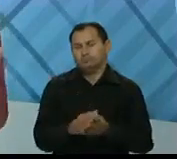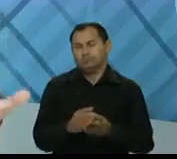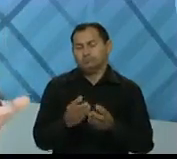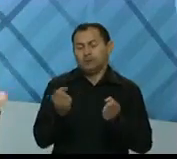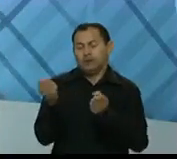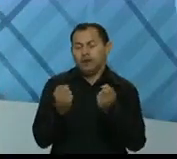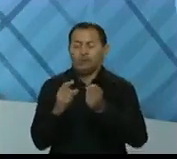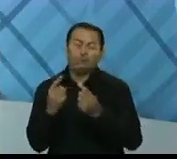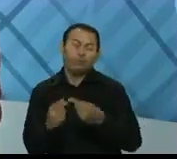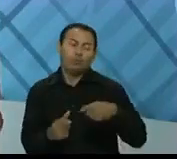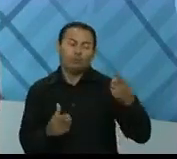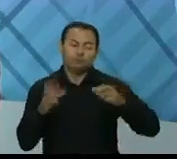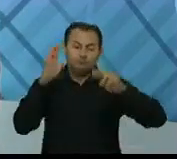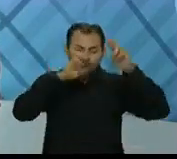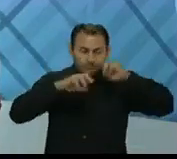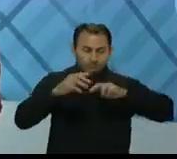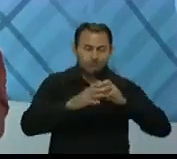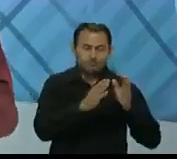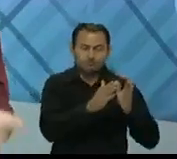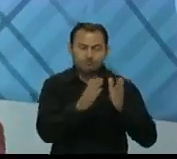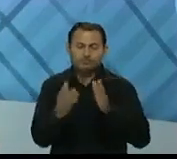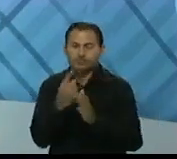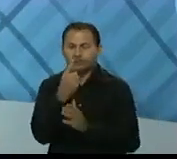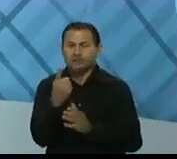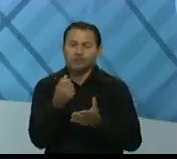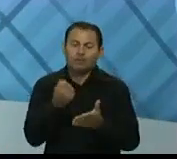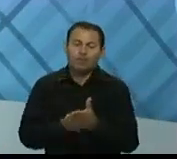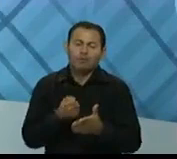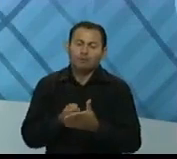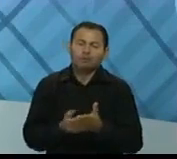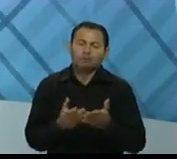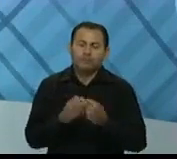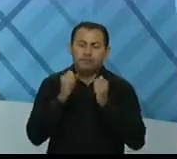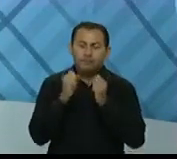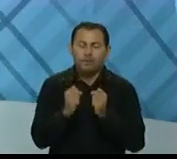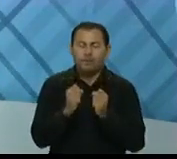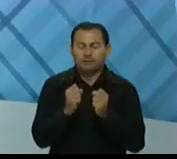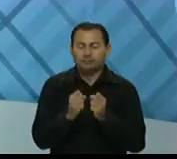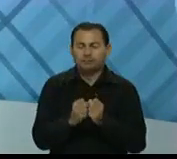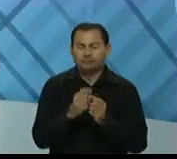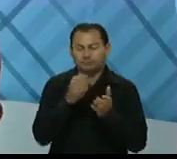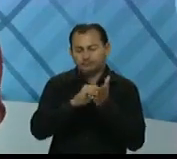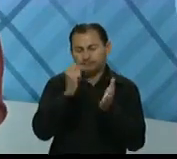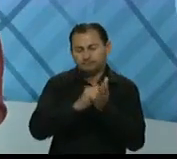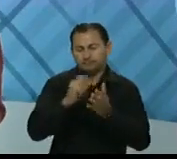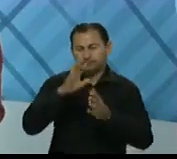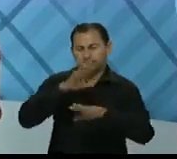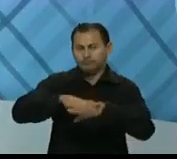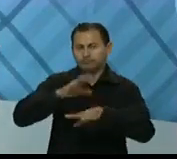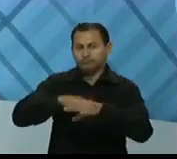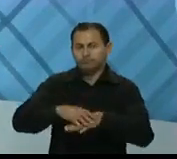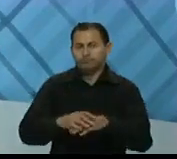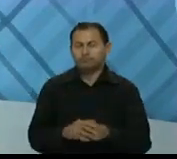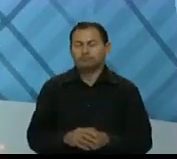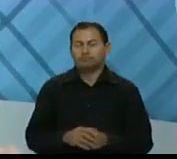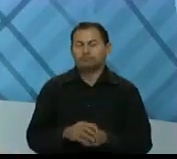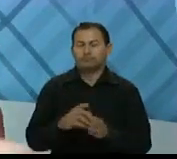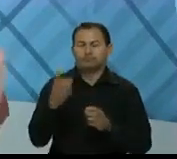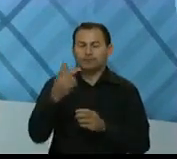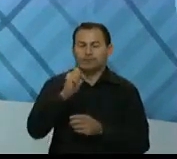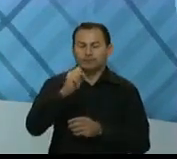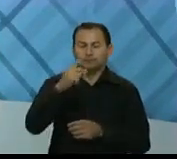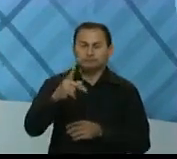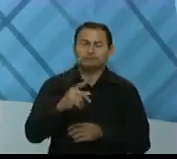ou um outro, analisando esses percursos quanto cada um cobra. A gente pode transcrever matematicamente uma